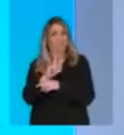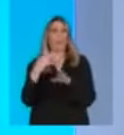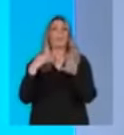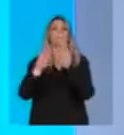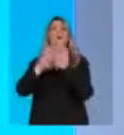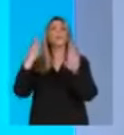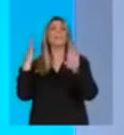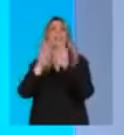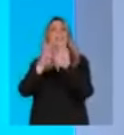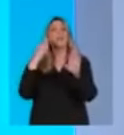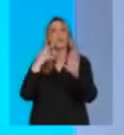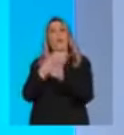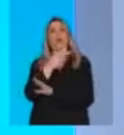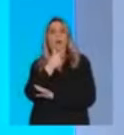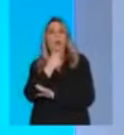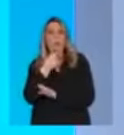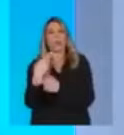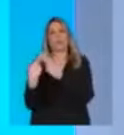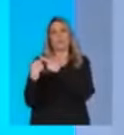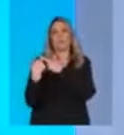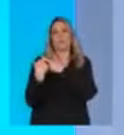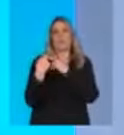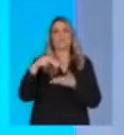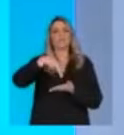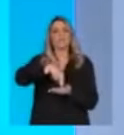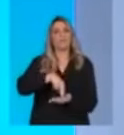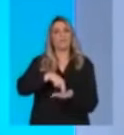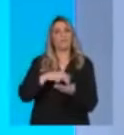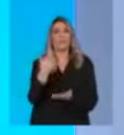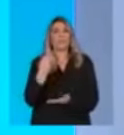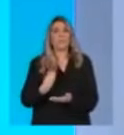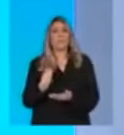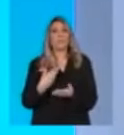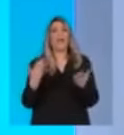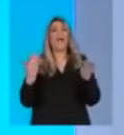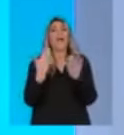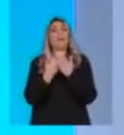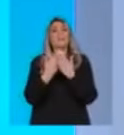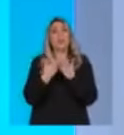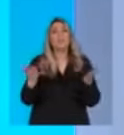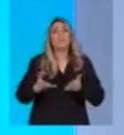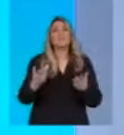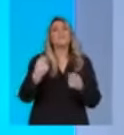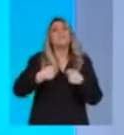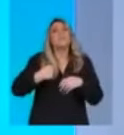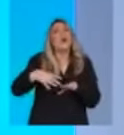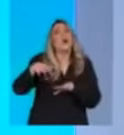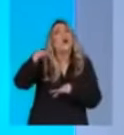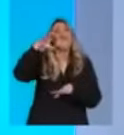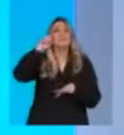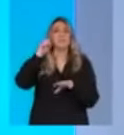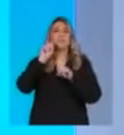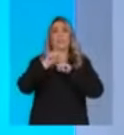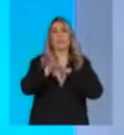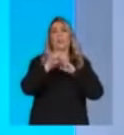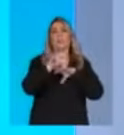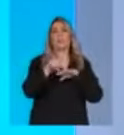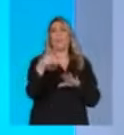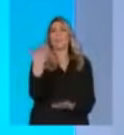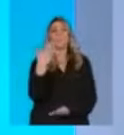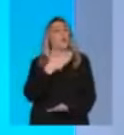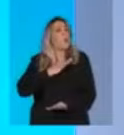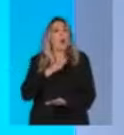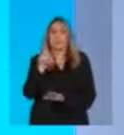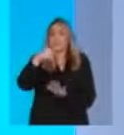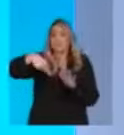só existe professor e diretor não é assim vocês não entendem nada de educação a escola dois vocês tem que aprender a ouvir os educadores por isso que os educadores não gostam de vocês estão